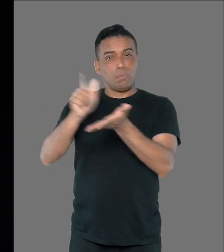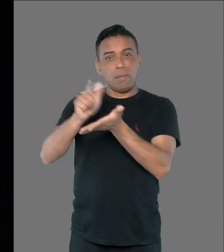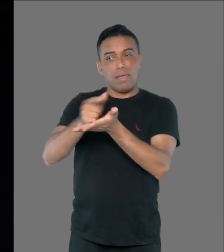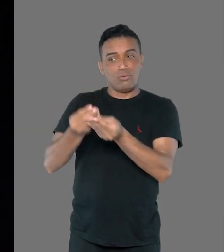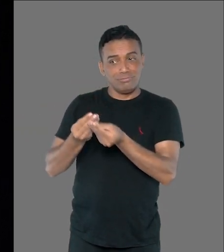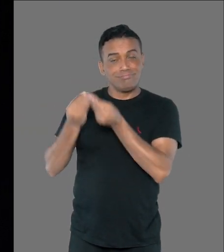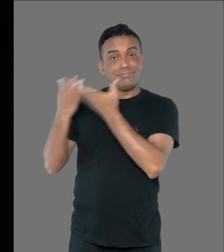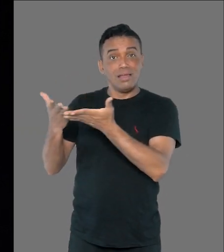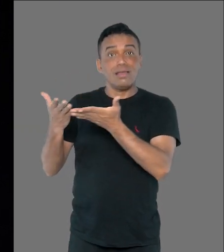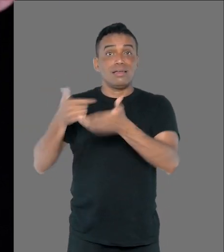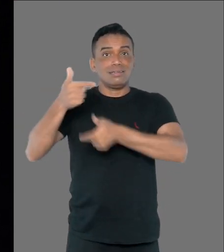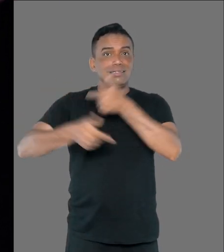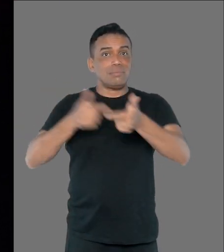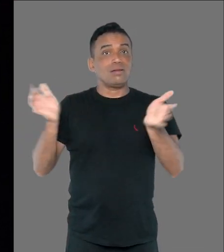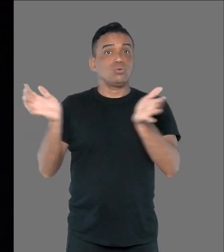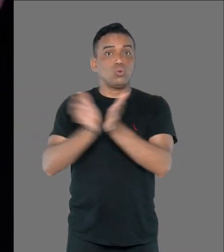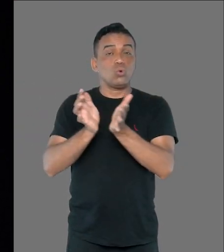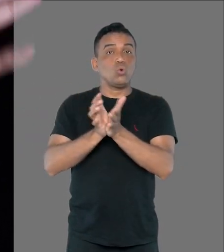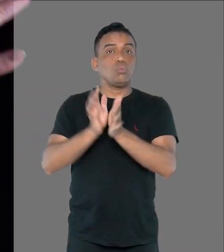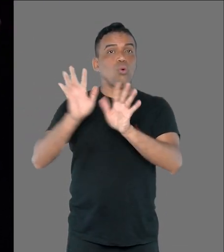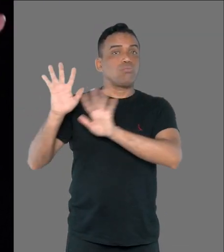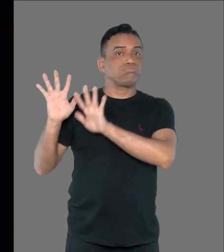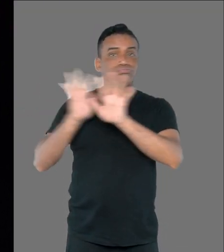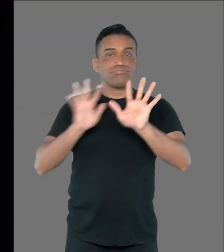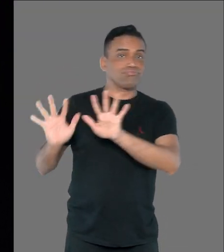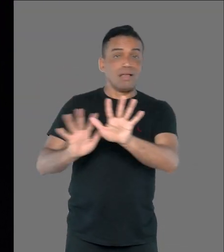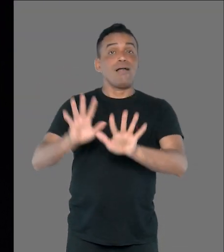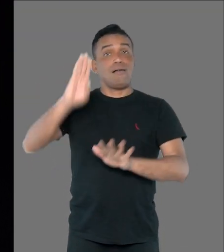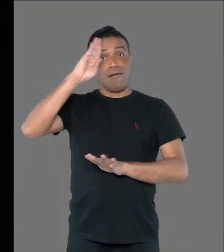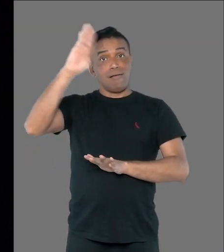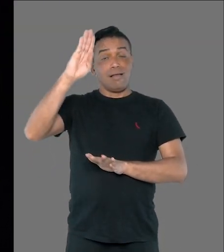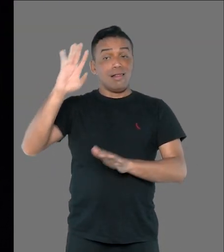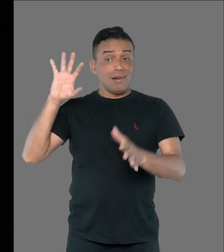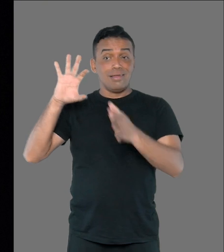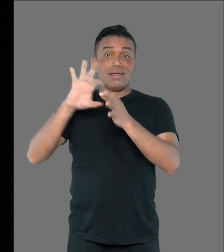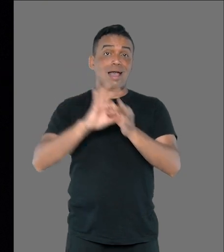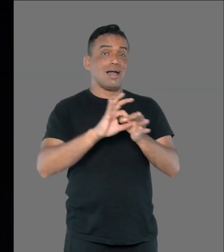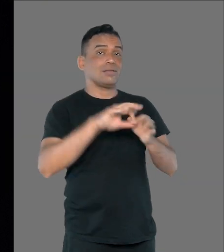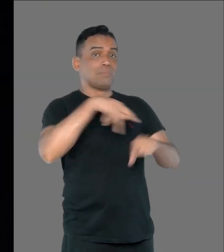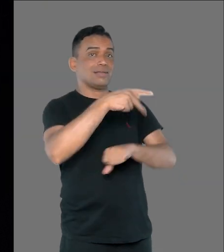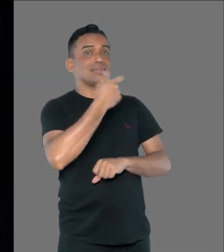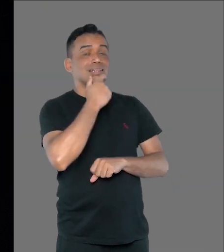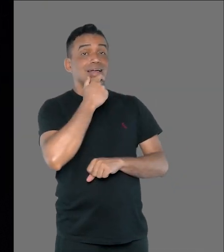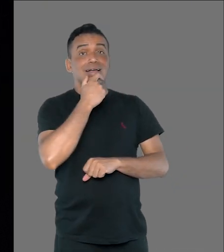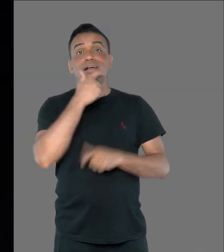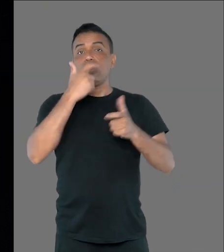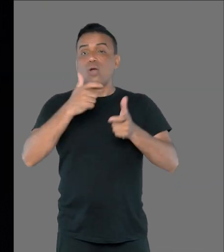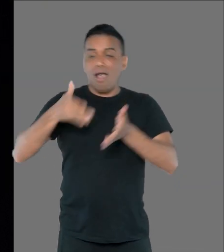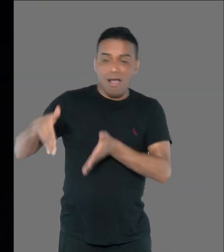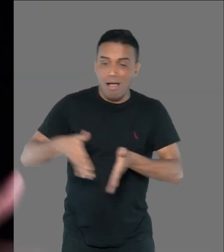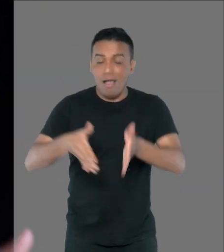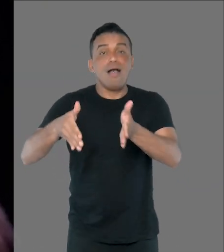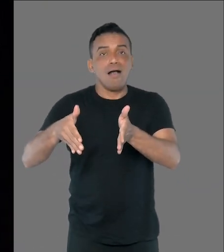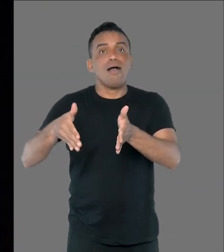nesse momento, trabalhando com os batalhões canadenses mais ligados à Inglaterra. Ele tem que atravessar o Canal da Mancha para levar uma documentação